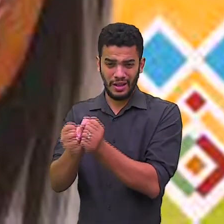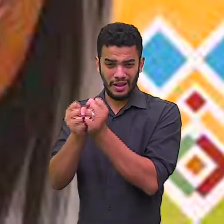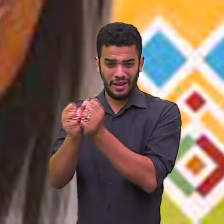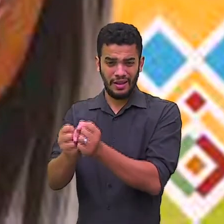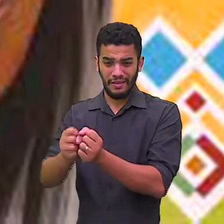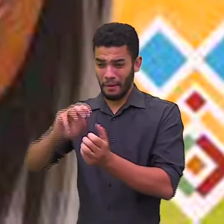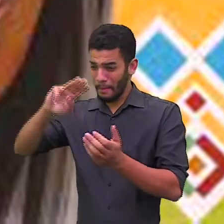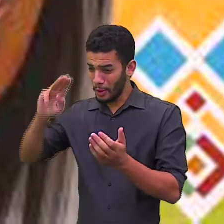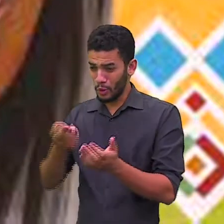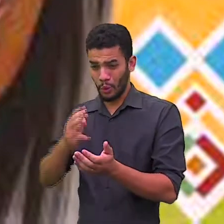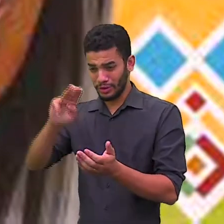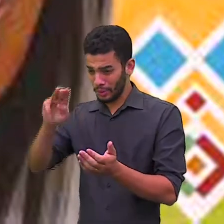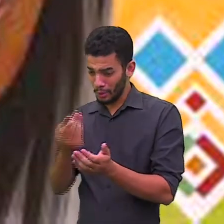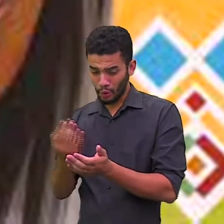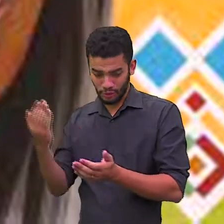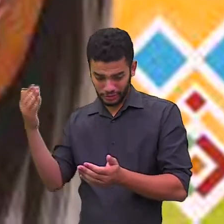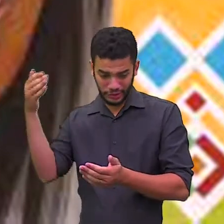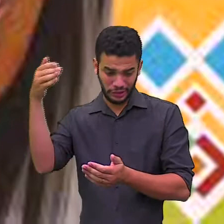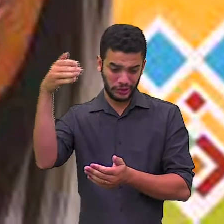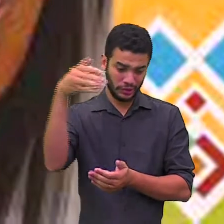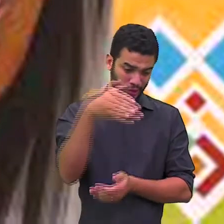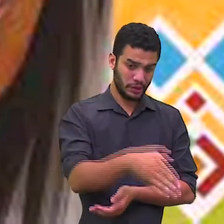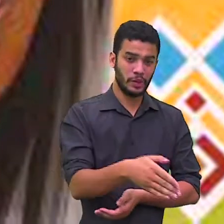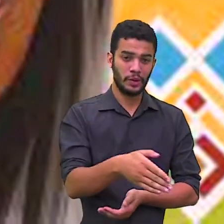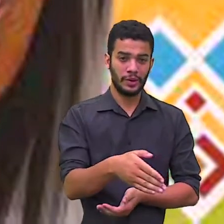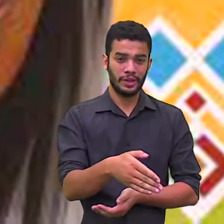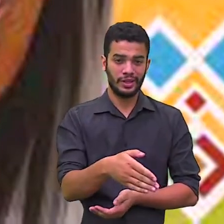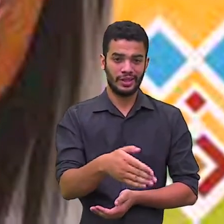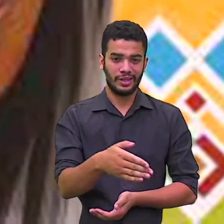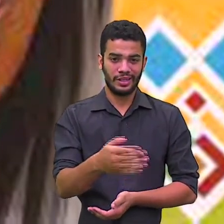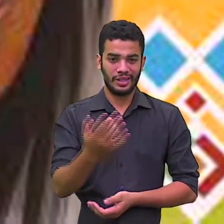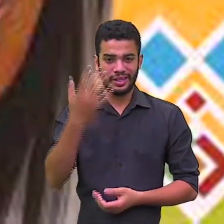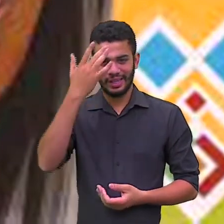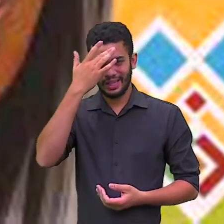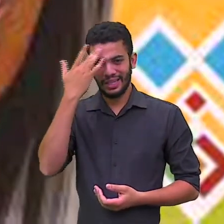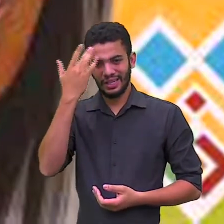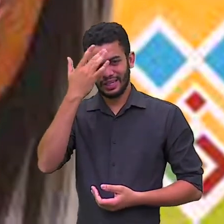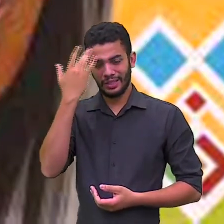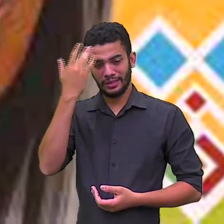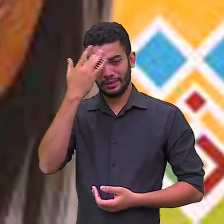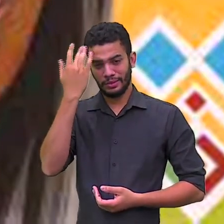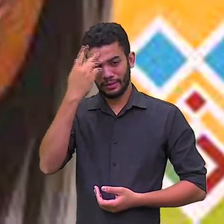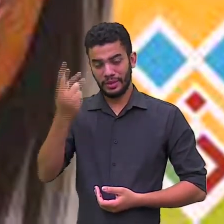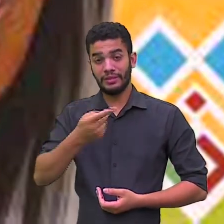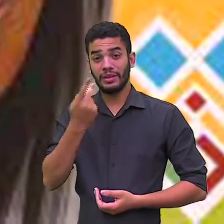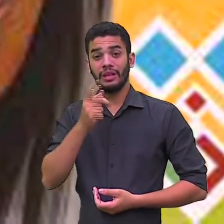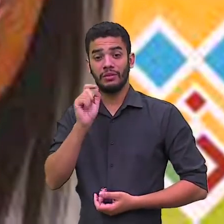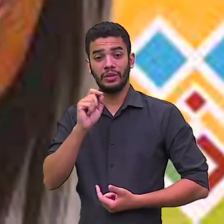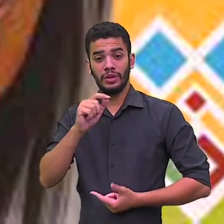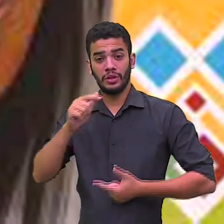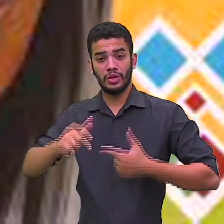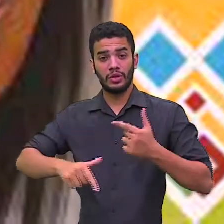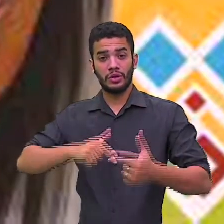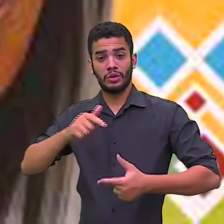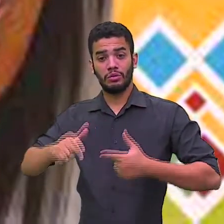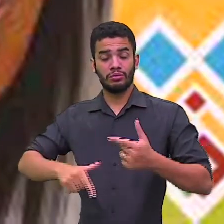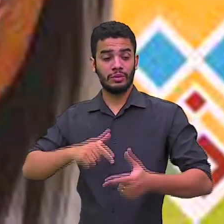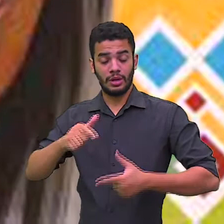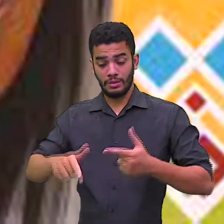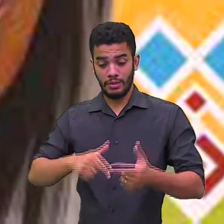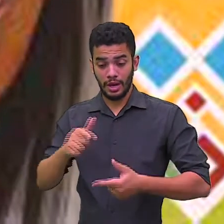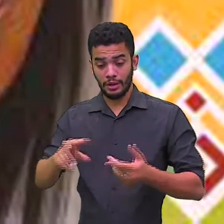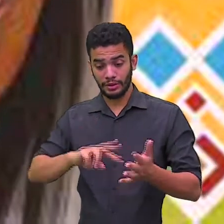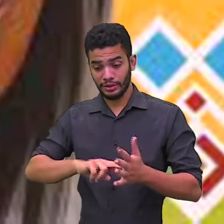do trabalhador escravo em nosso país associou-se com a cor da pele do africano. Um